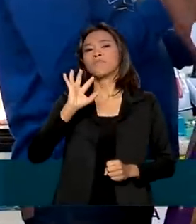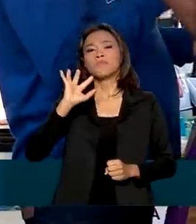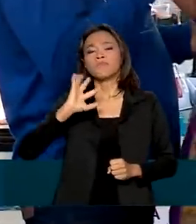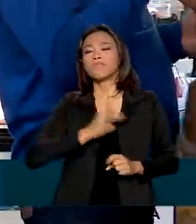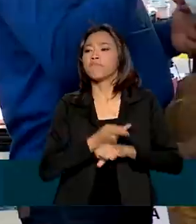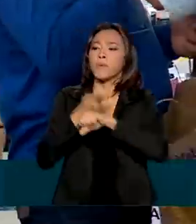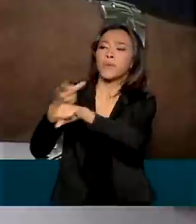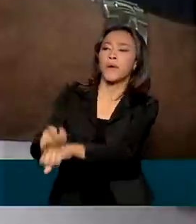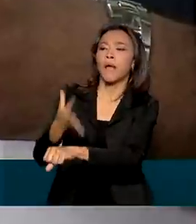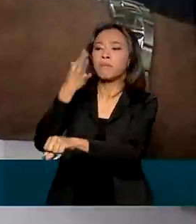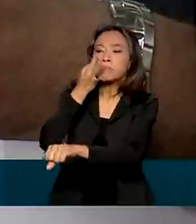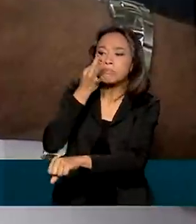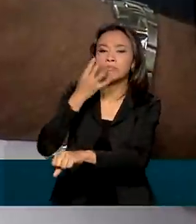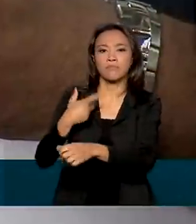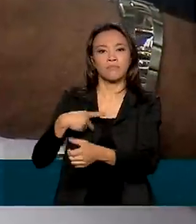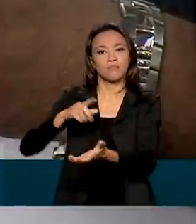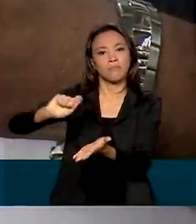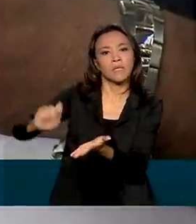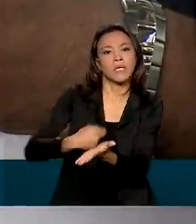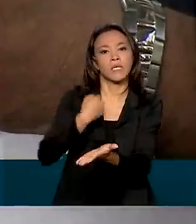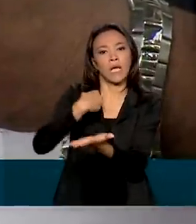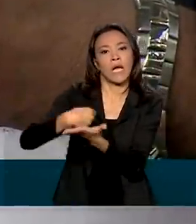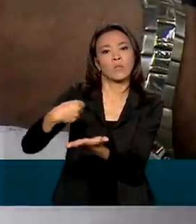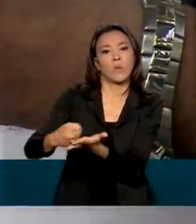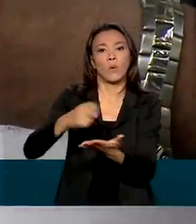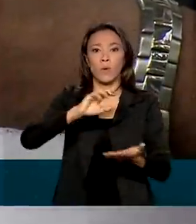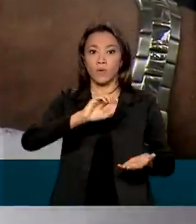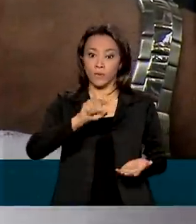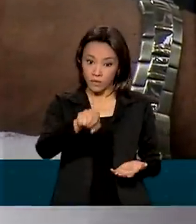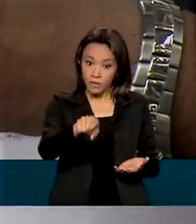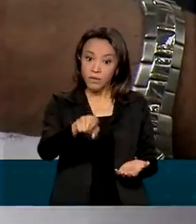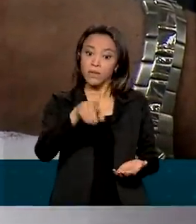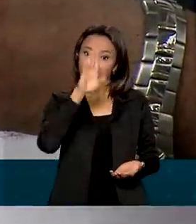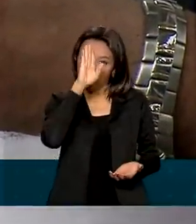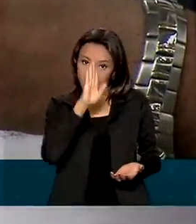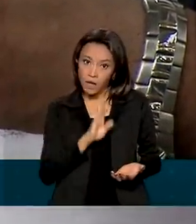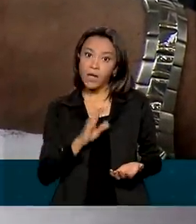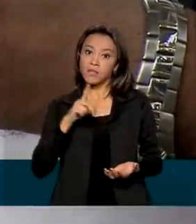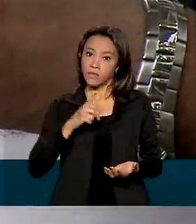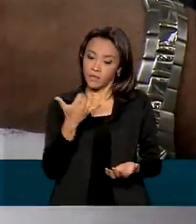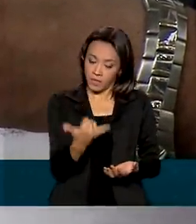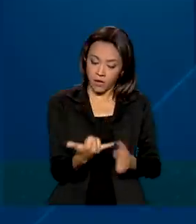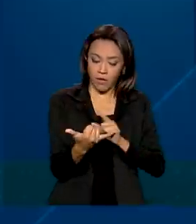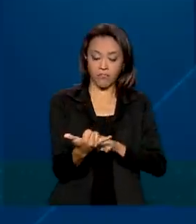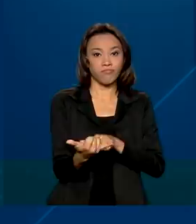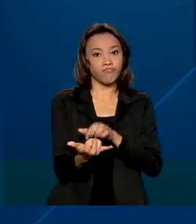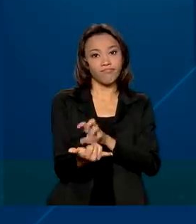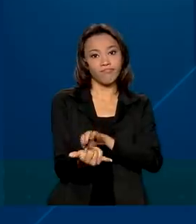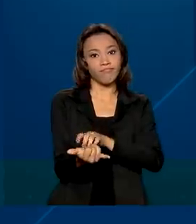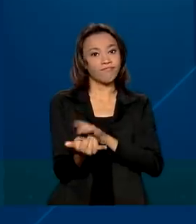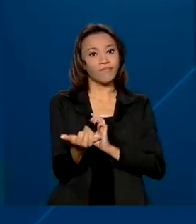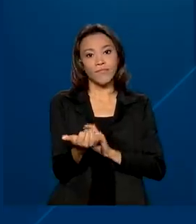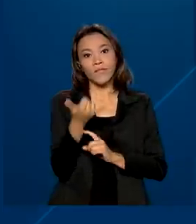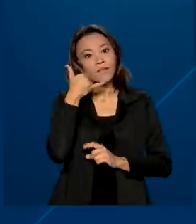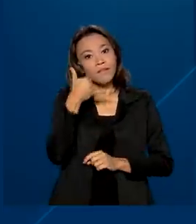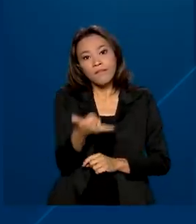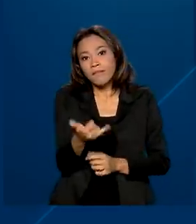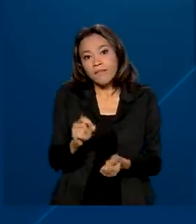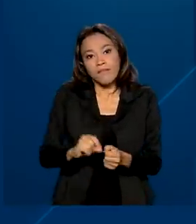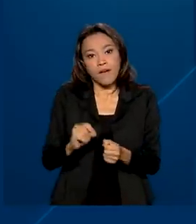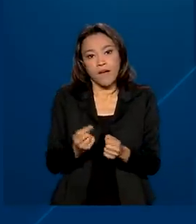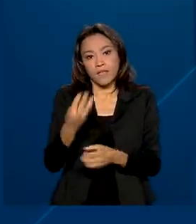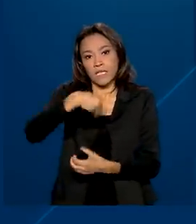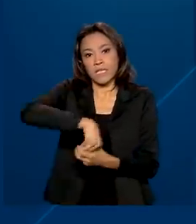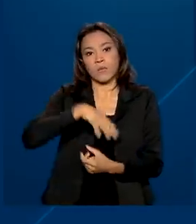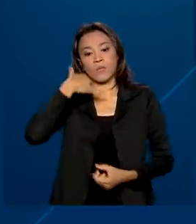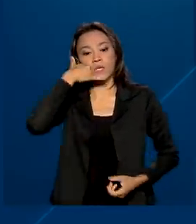outros órgãos públicos pela assinatura digital e gratuita da plataforma gov.br. A utilização mensal desse